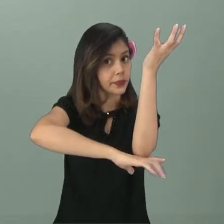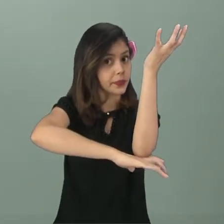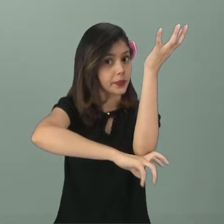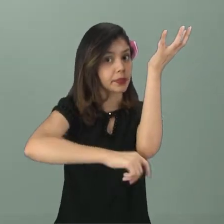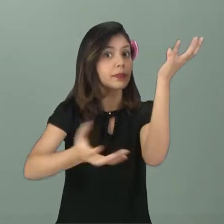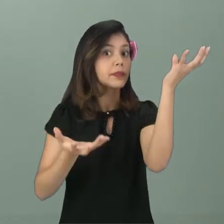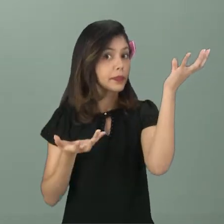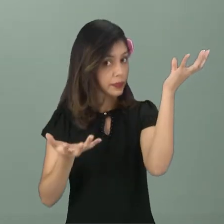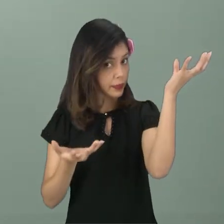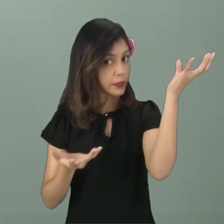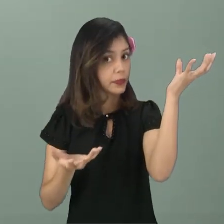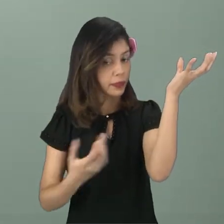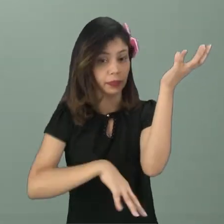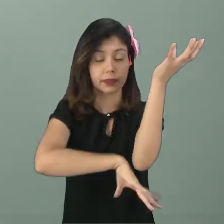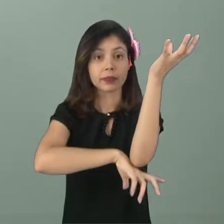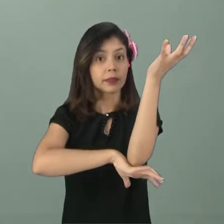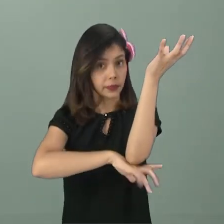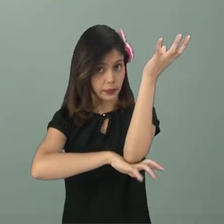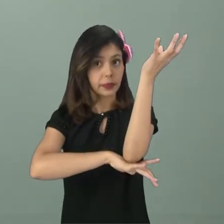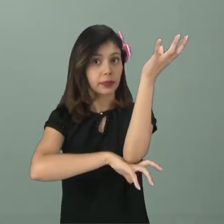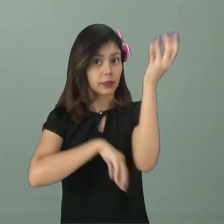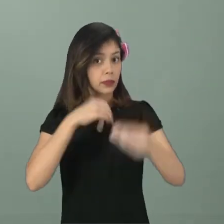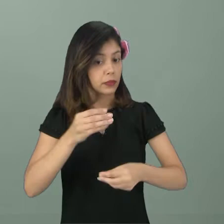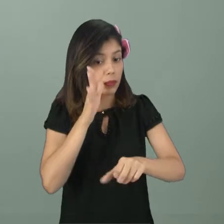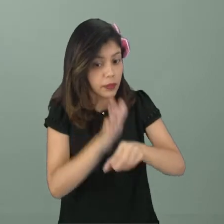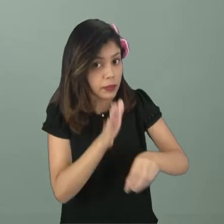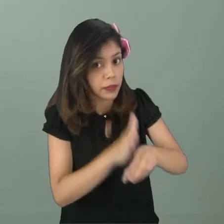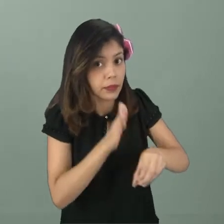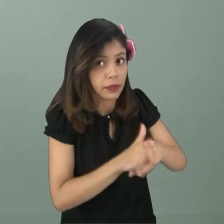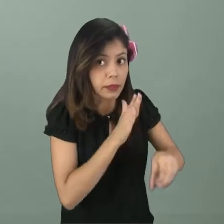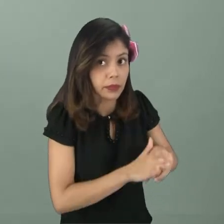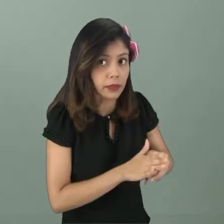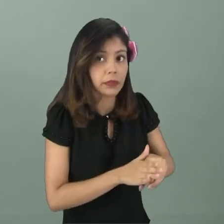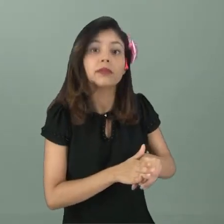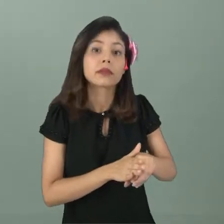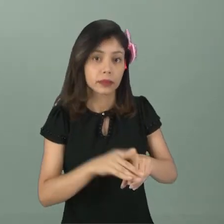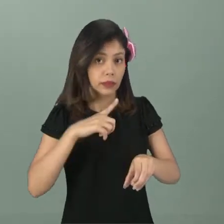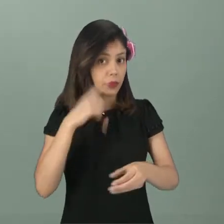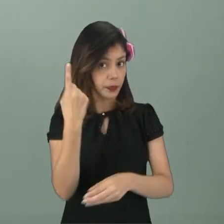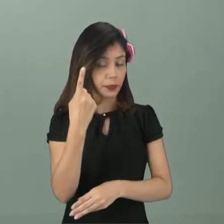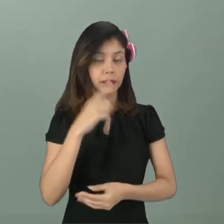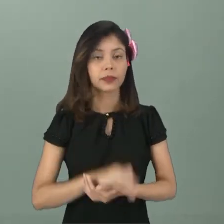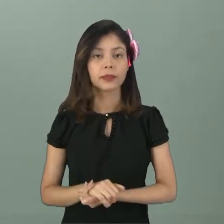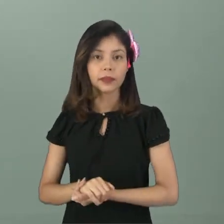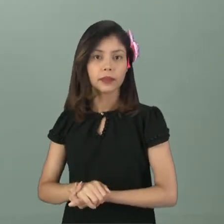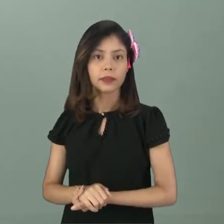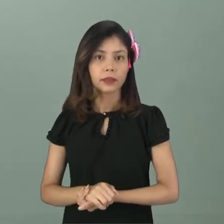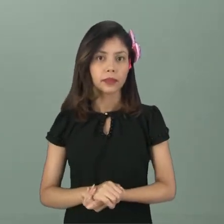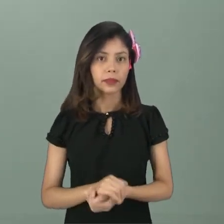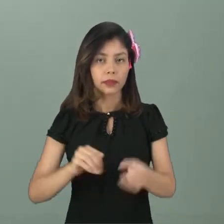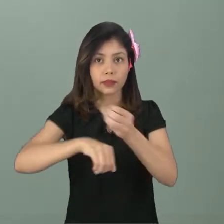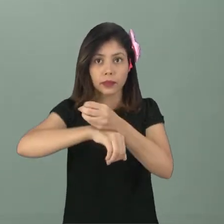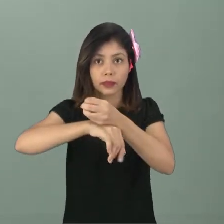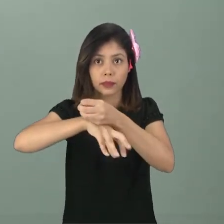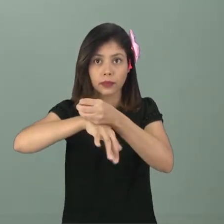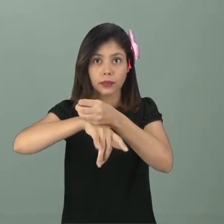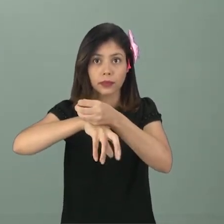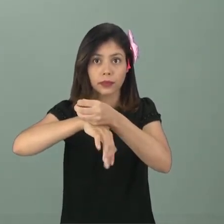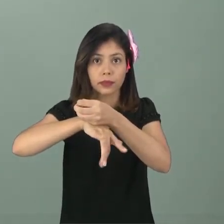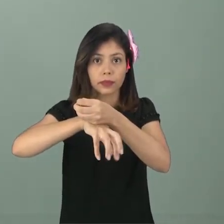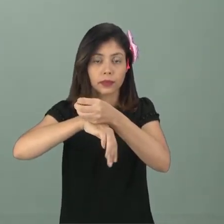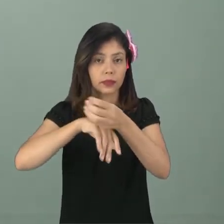a gente for cultivar a raiz como a macaxeira, a gente tem um tipo de planta. Se for cultivar uma cebolinha, é outro tipo